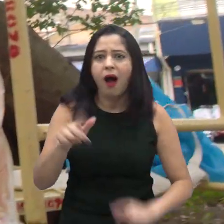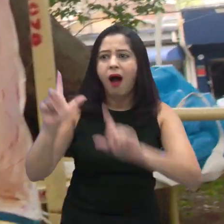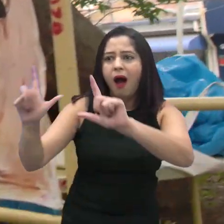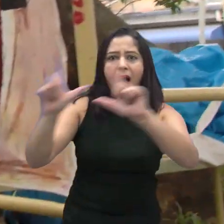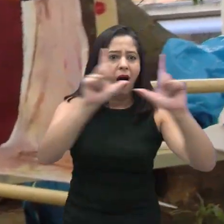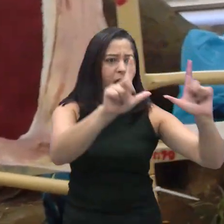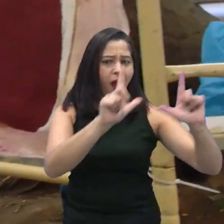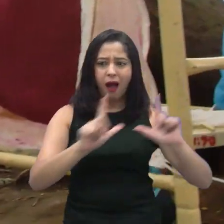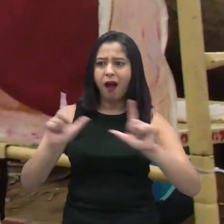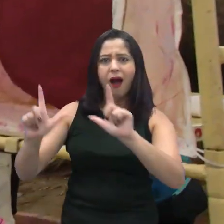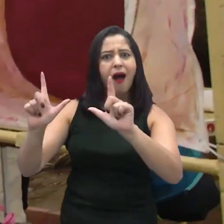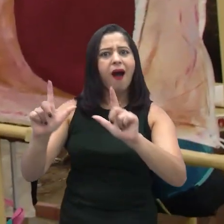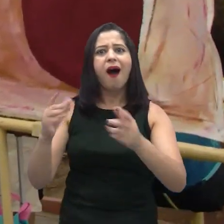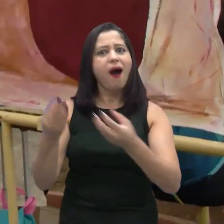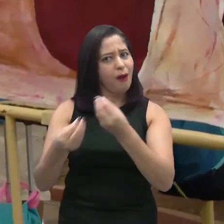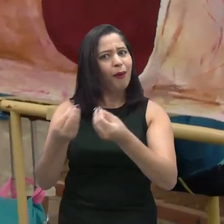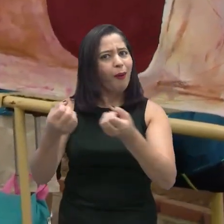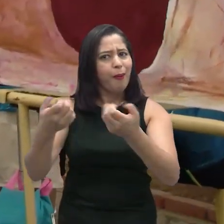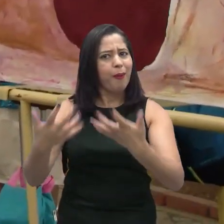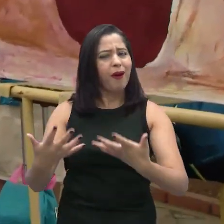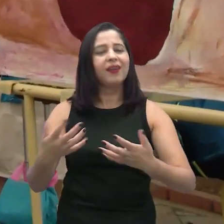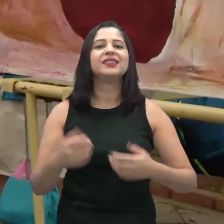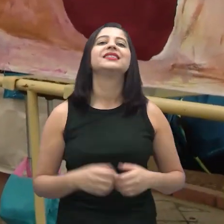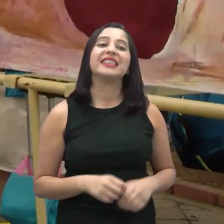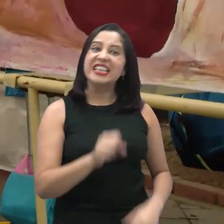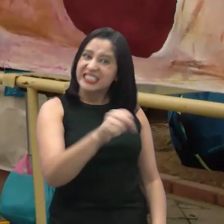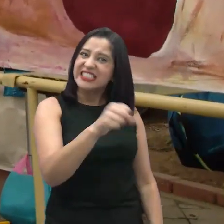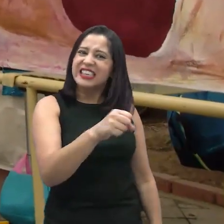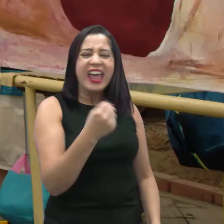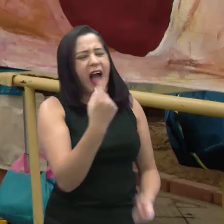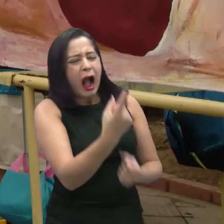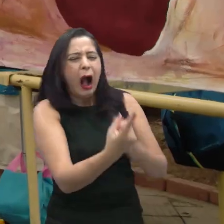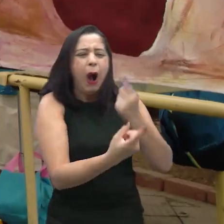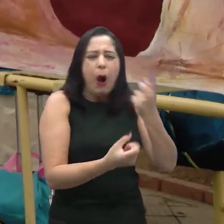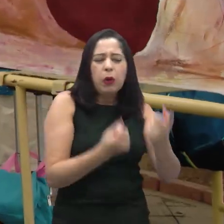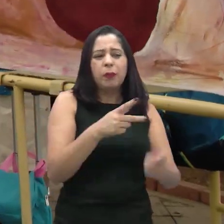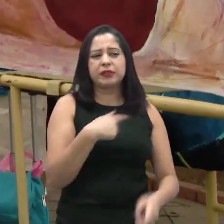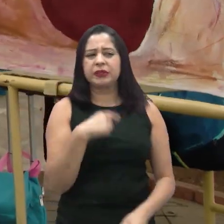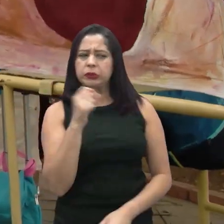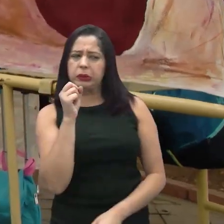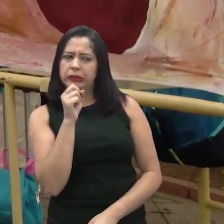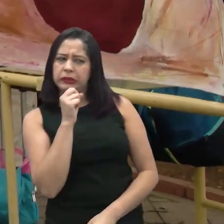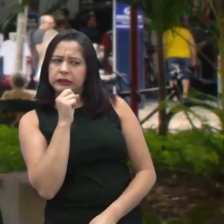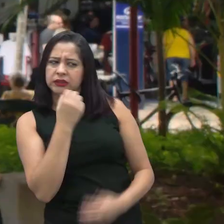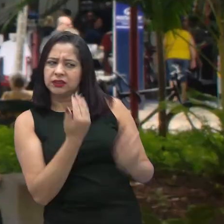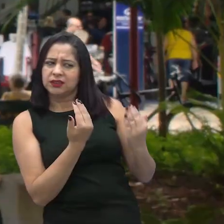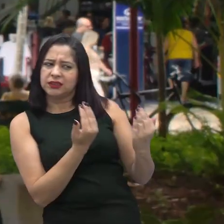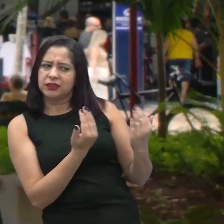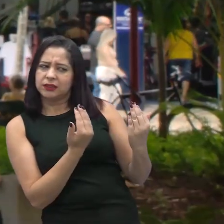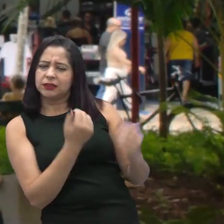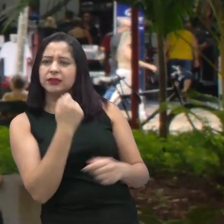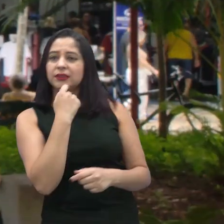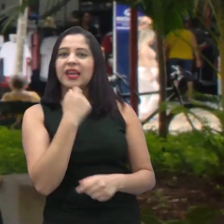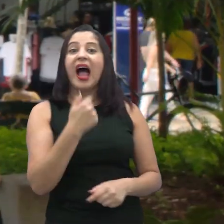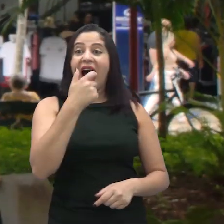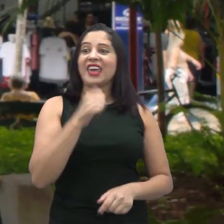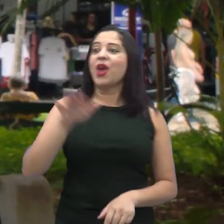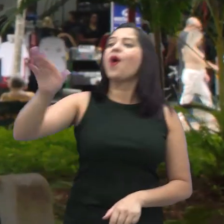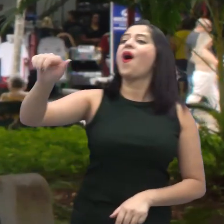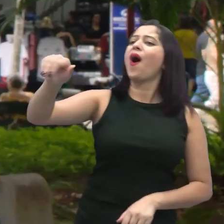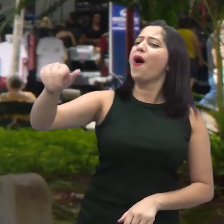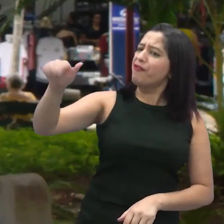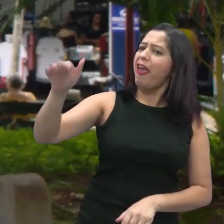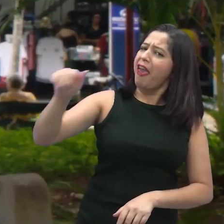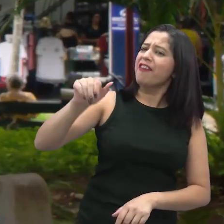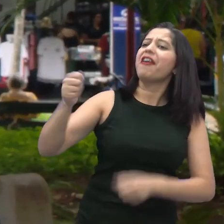para tudo quanto é lado. Como é que é? Sim, algumas têm receio, ficam olhando de longe. Eu vou buscá-las para falar para elas o